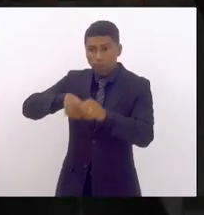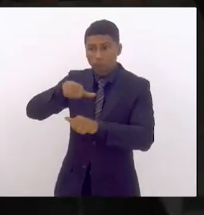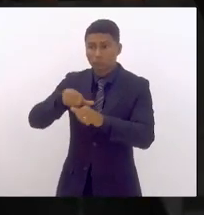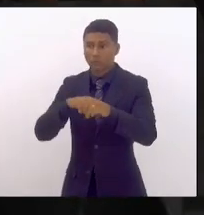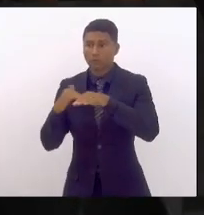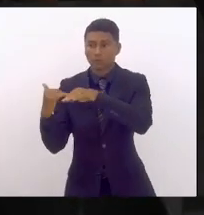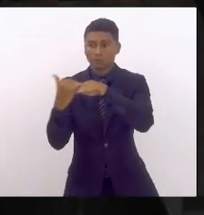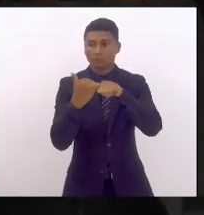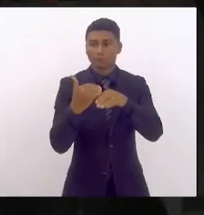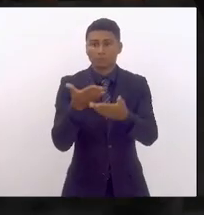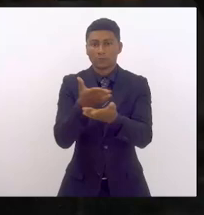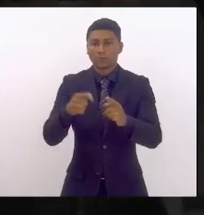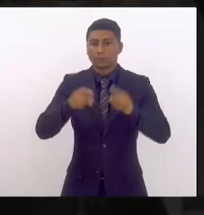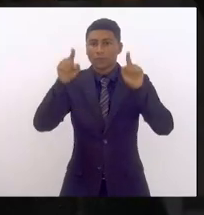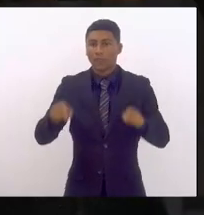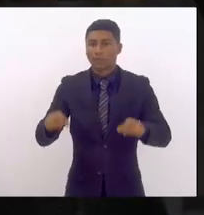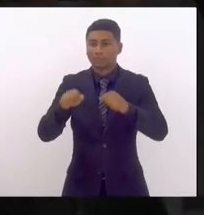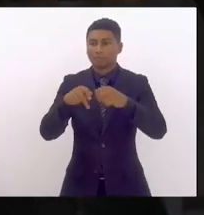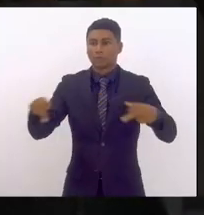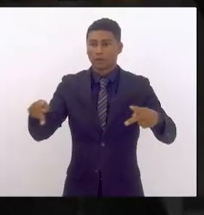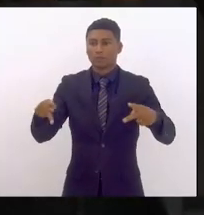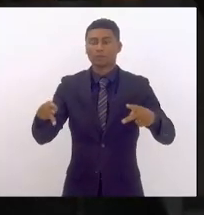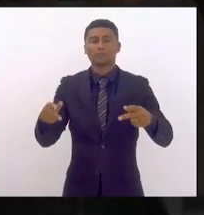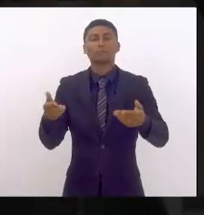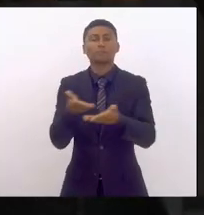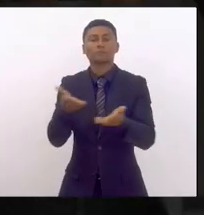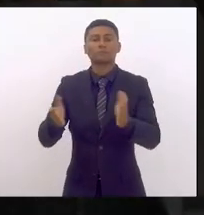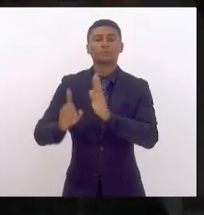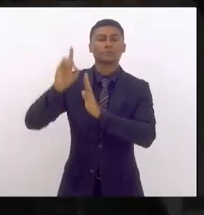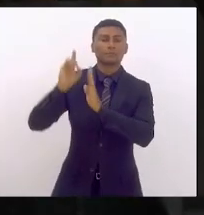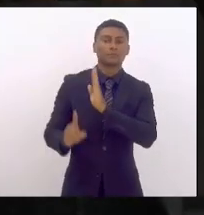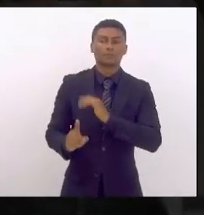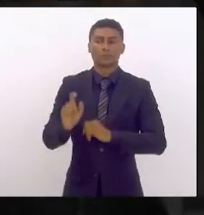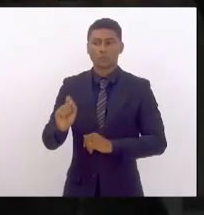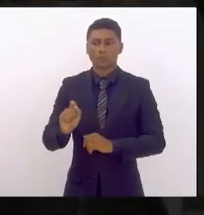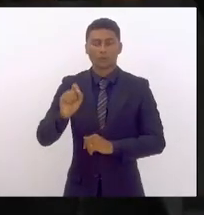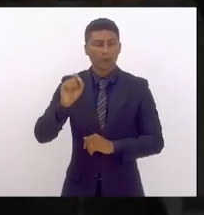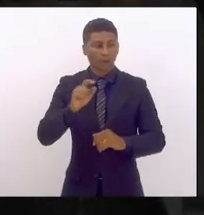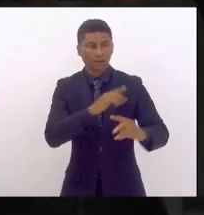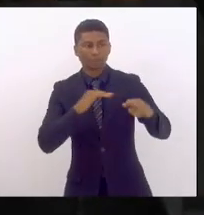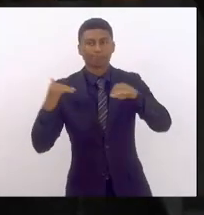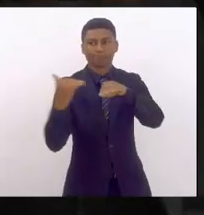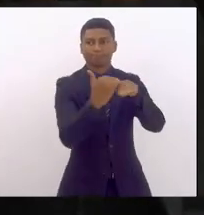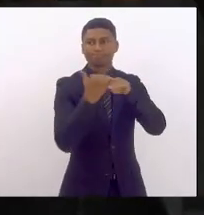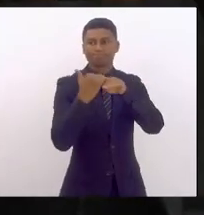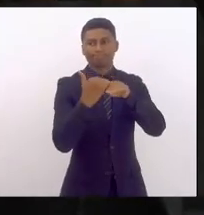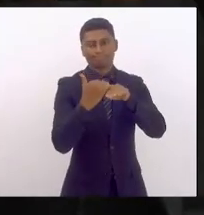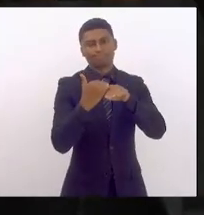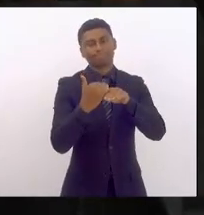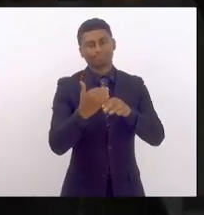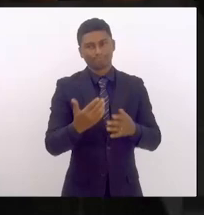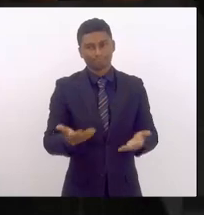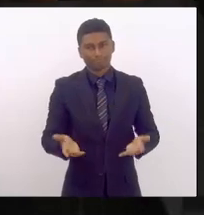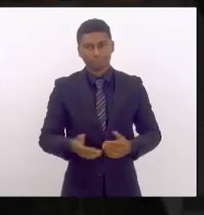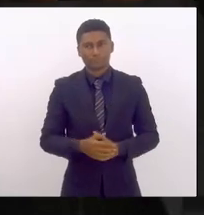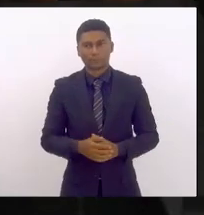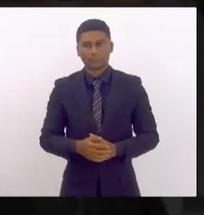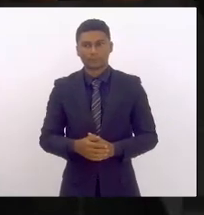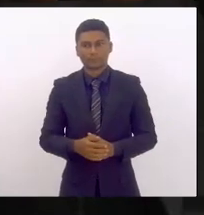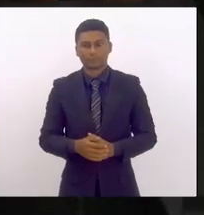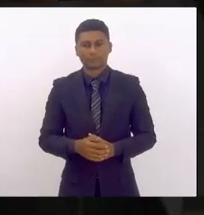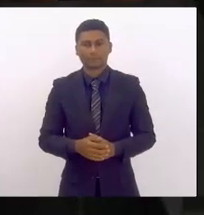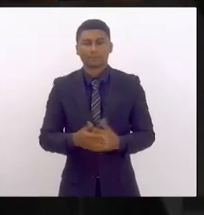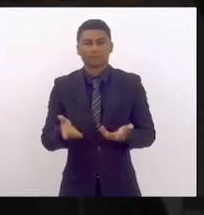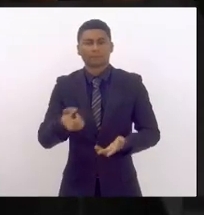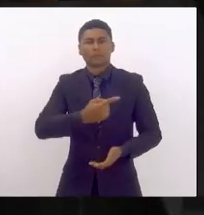e pensionistas com direito a paridade nós não estamos Deputado